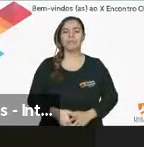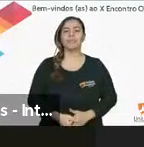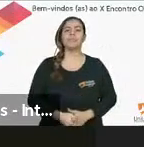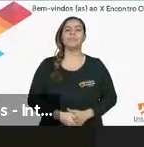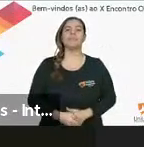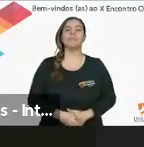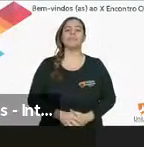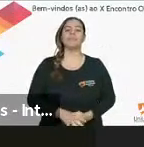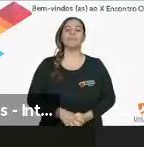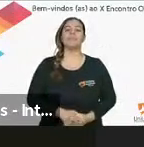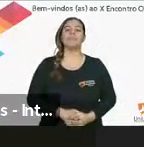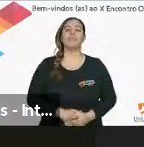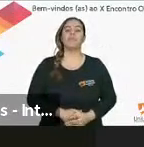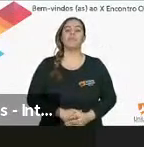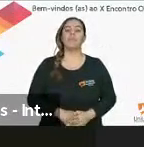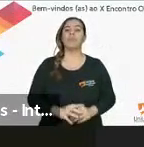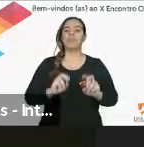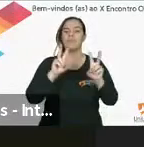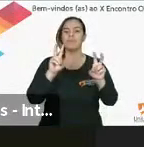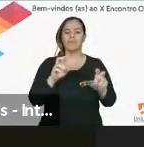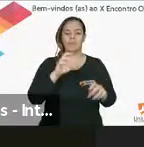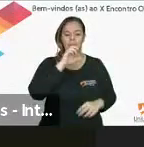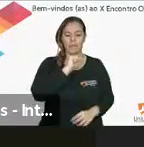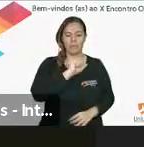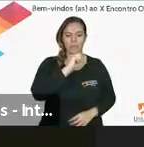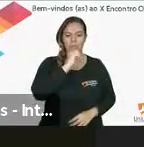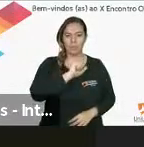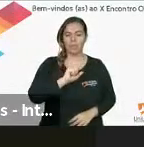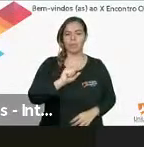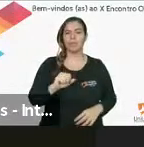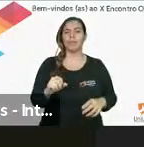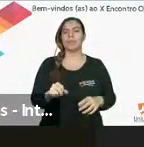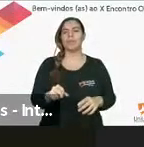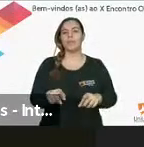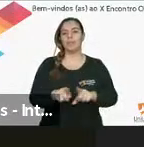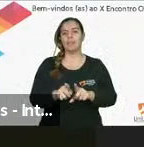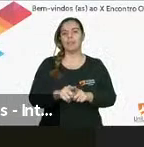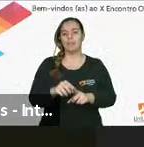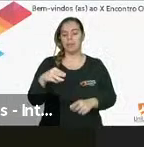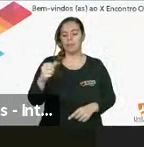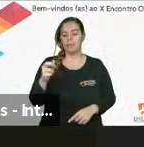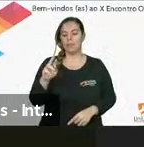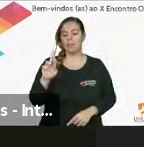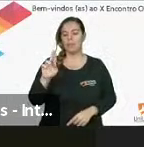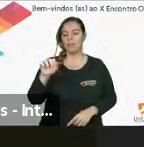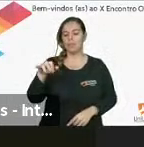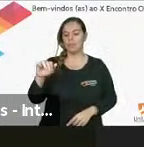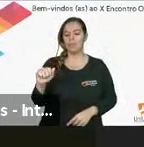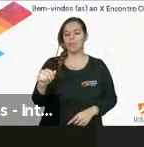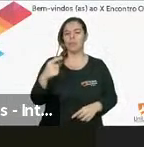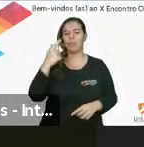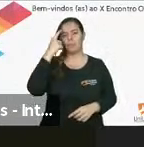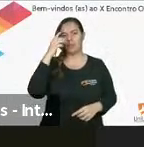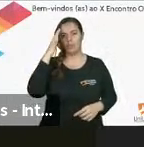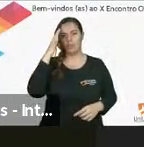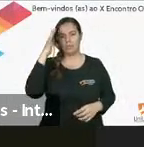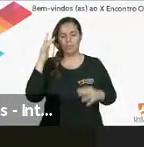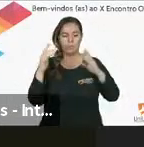falando aqui de Freire e de Maturana, e articulando o pensamento dos